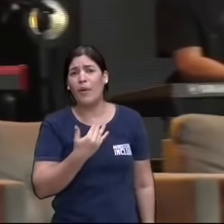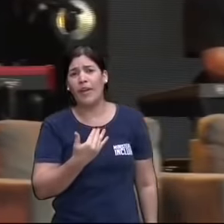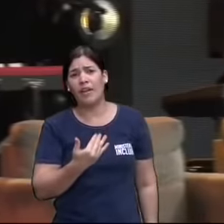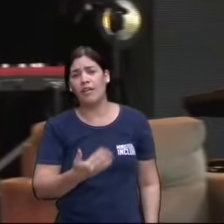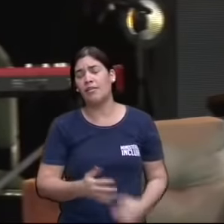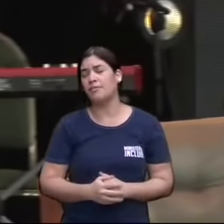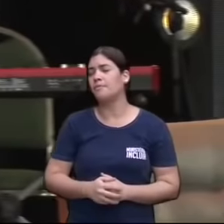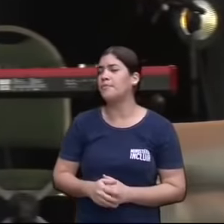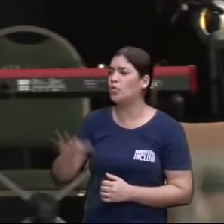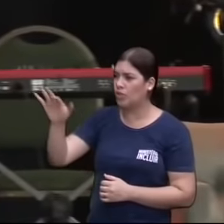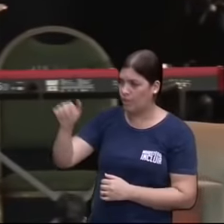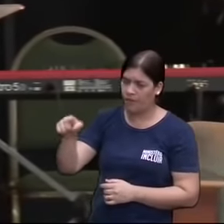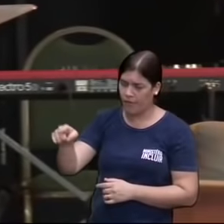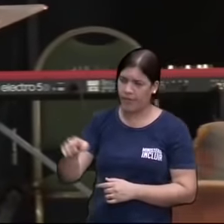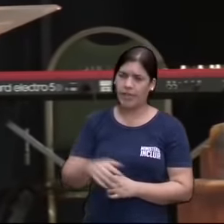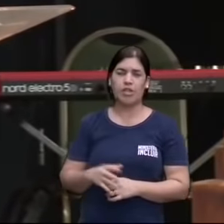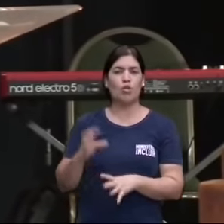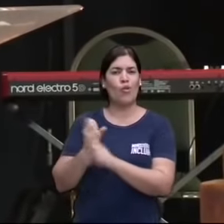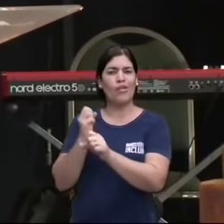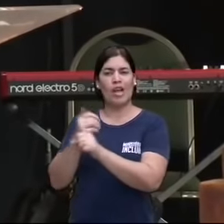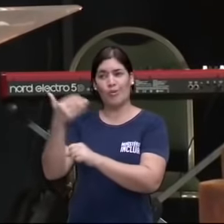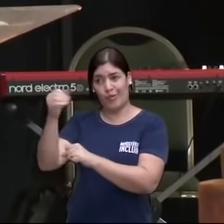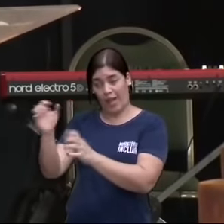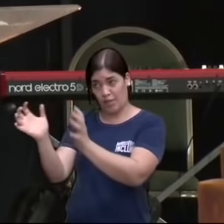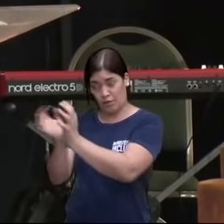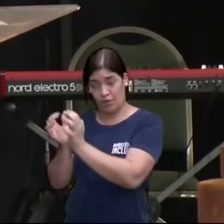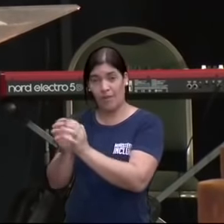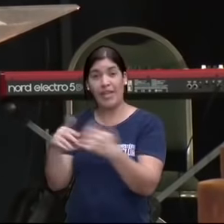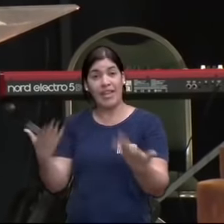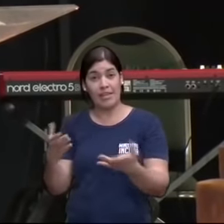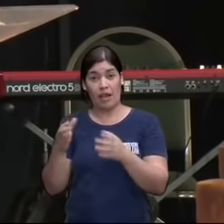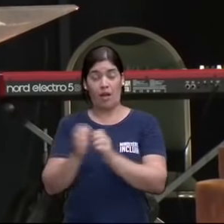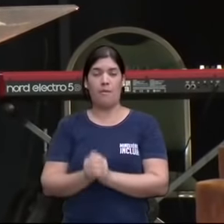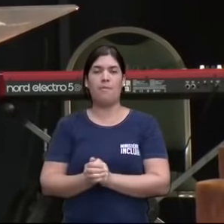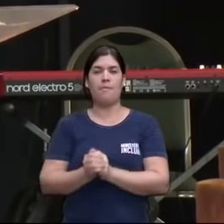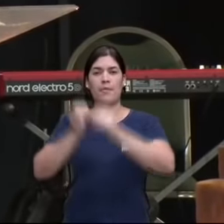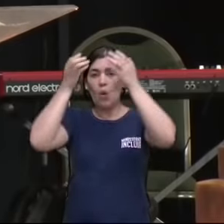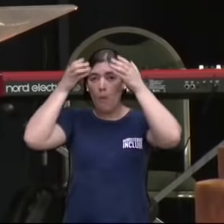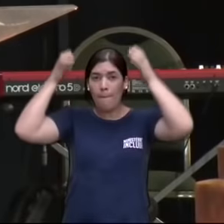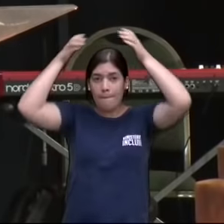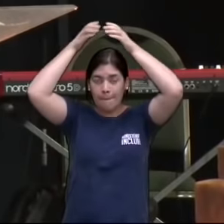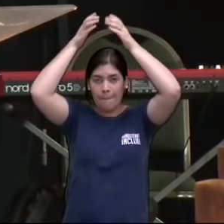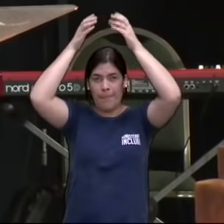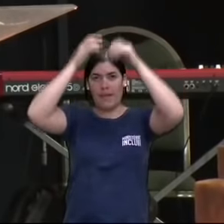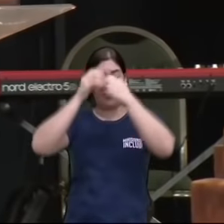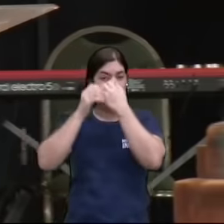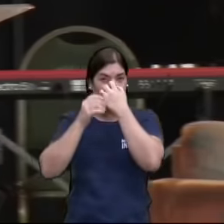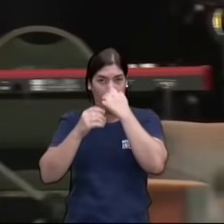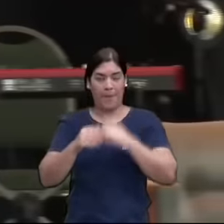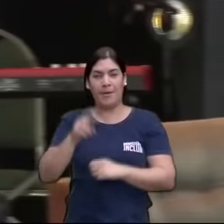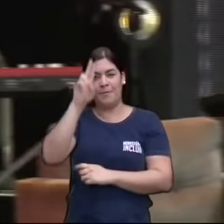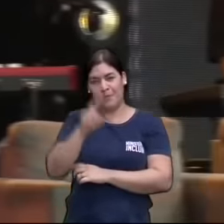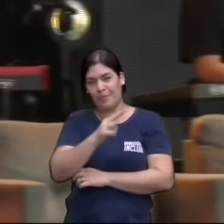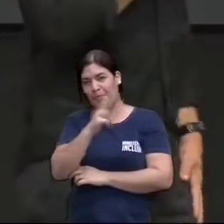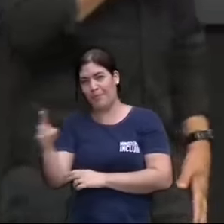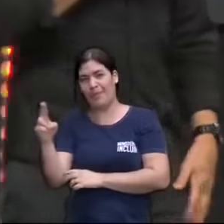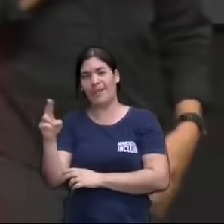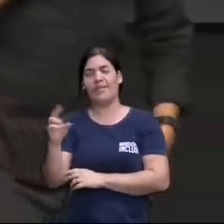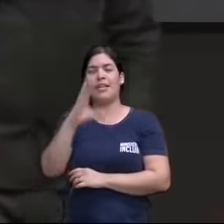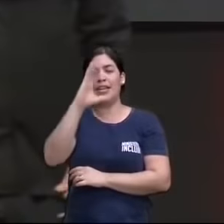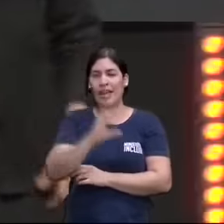Então, um padre católico chamado Maximilian Kolbe disse assim: olha, eu não